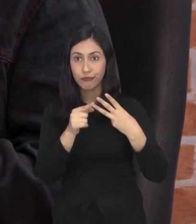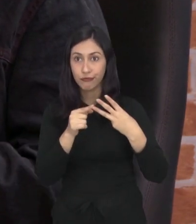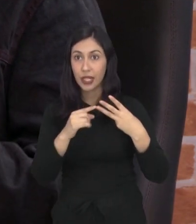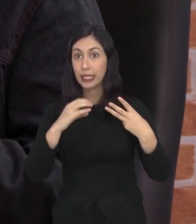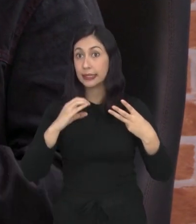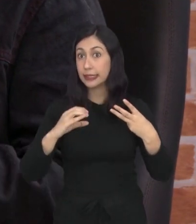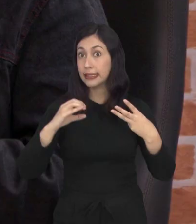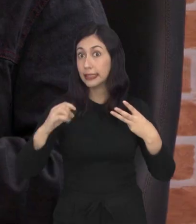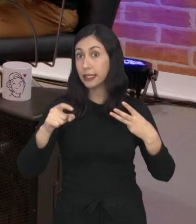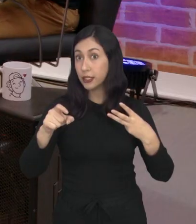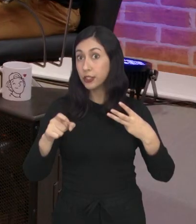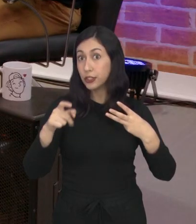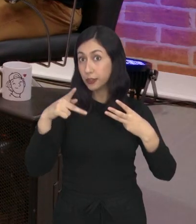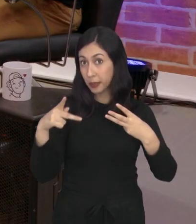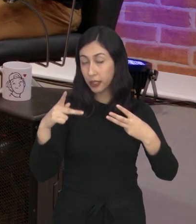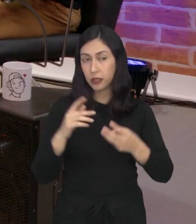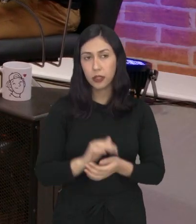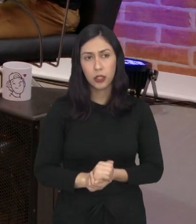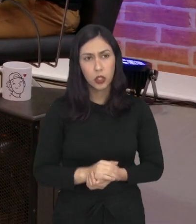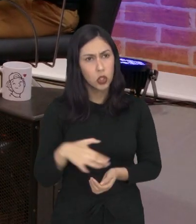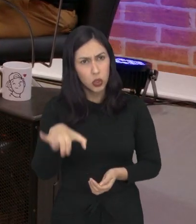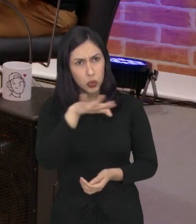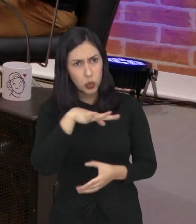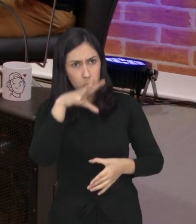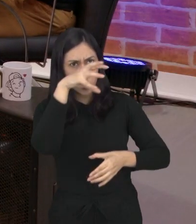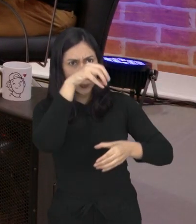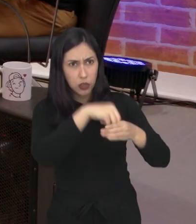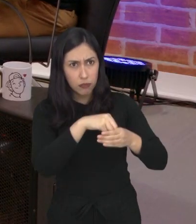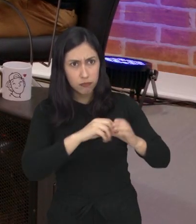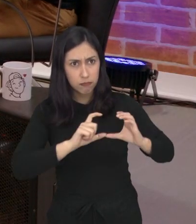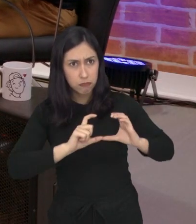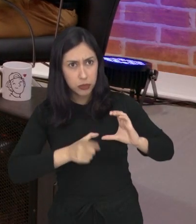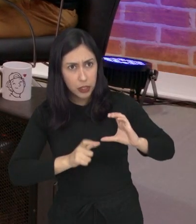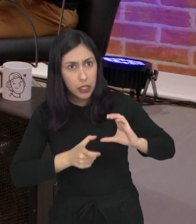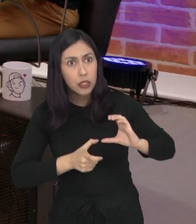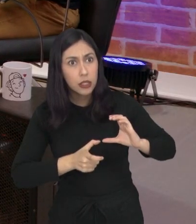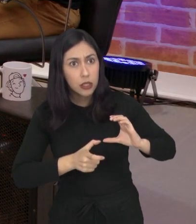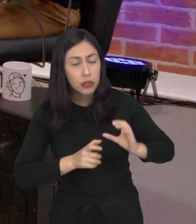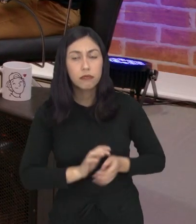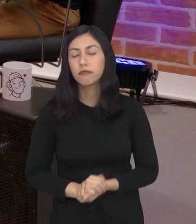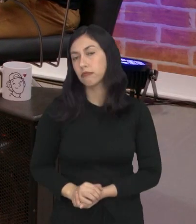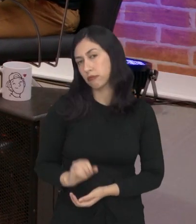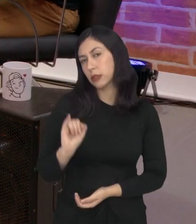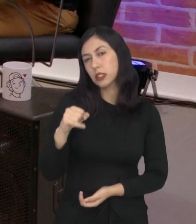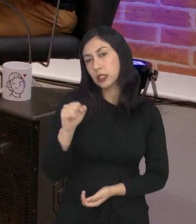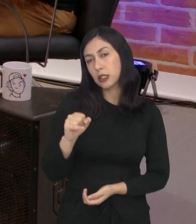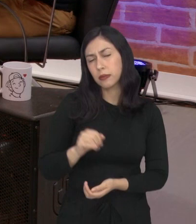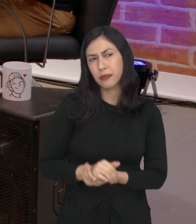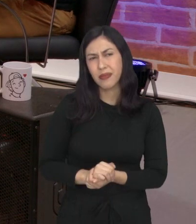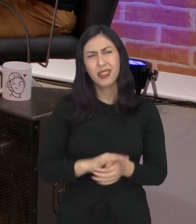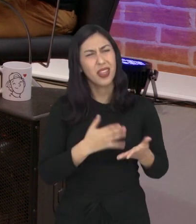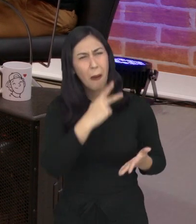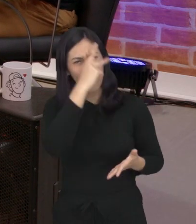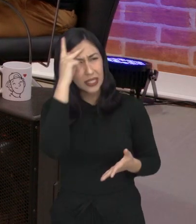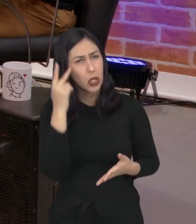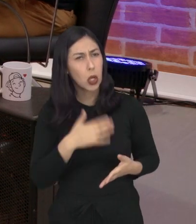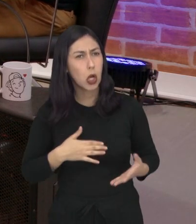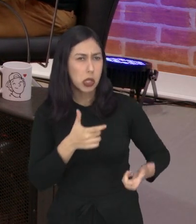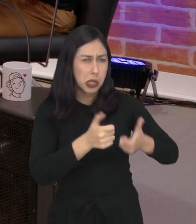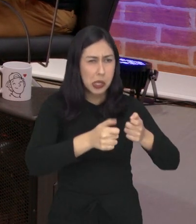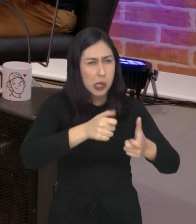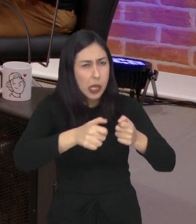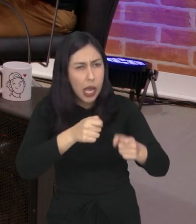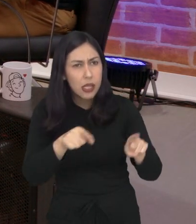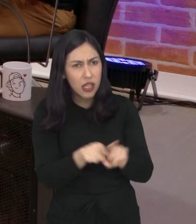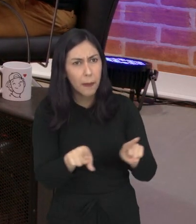Comic Con, isso a tudo CCXP. É geek. Isso tudo dá pra englobar dentro do mundo geek. Isso que então o cara que é gamer, ele é geek. De certa